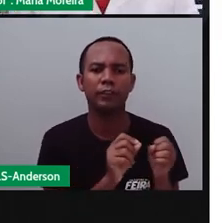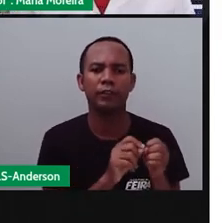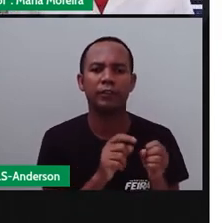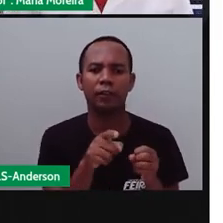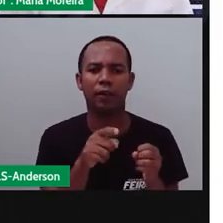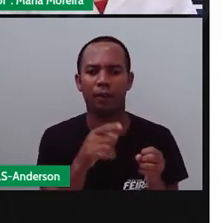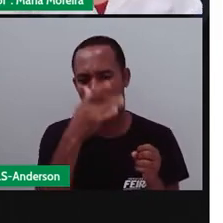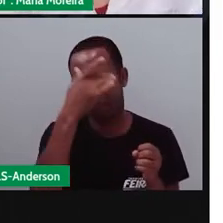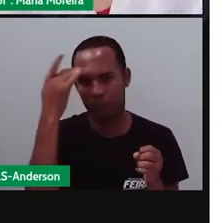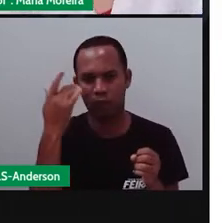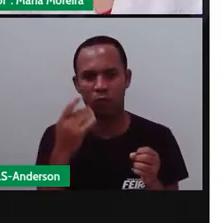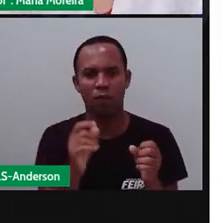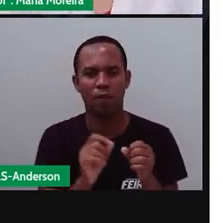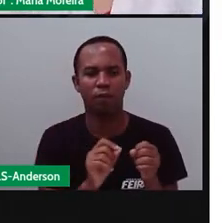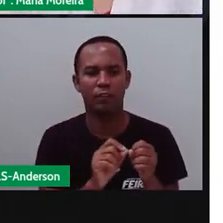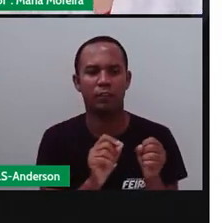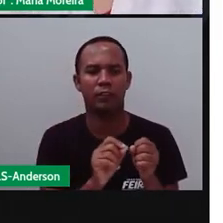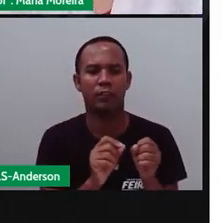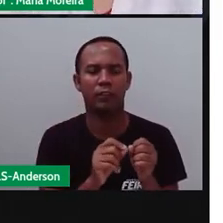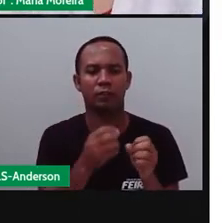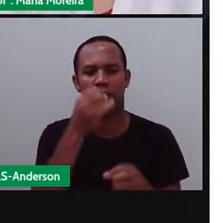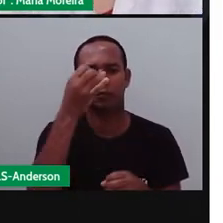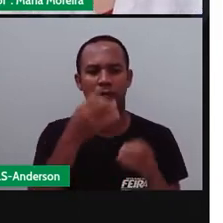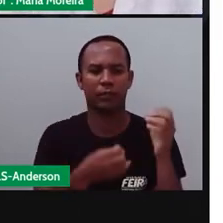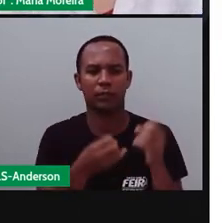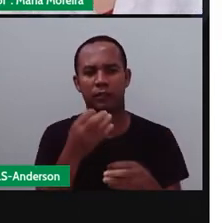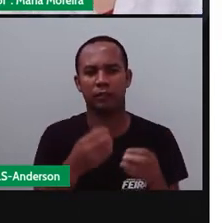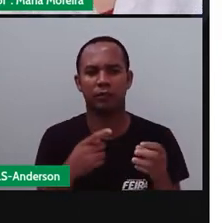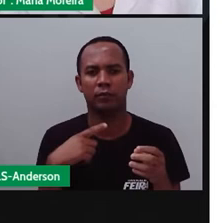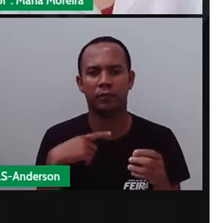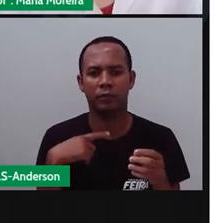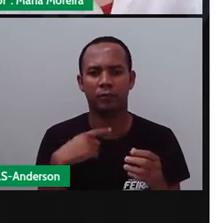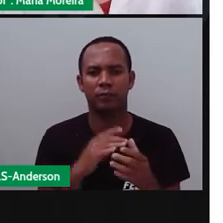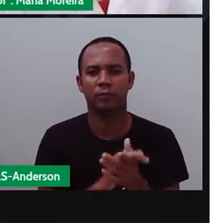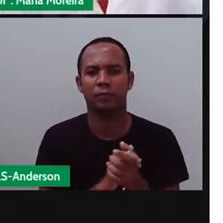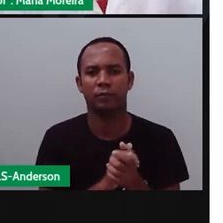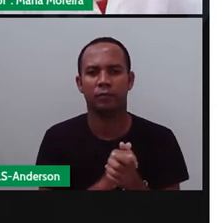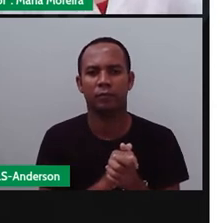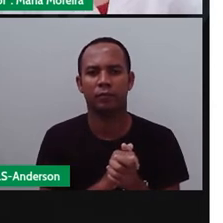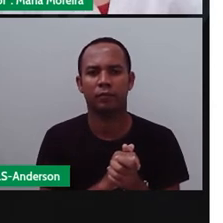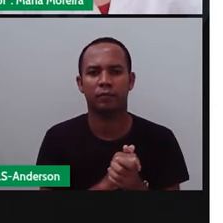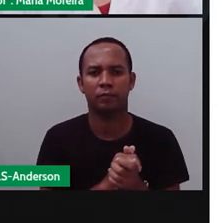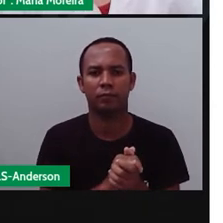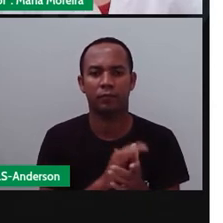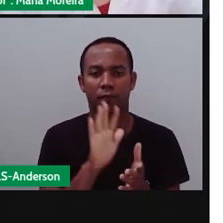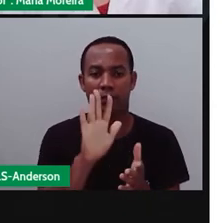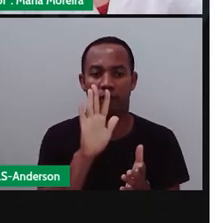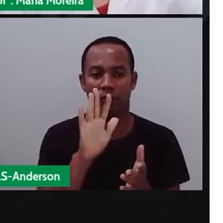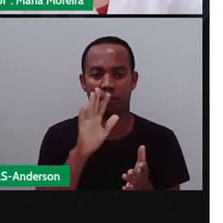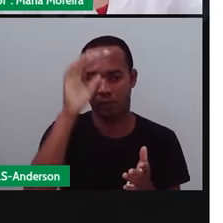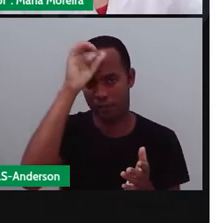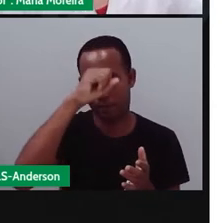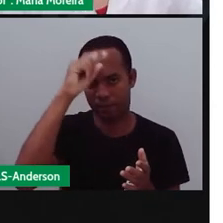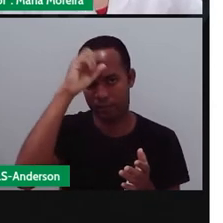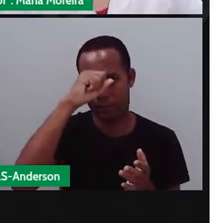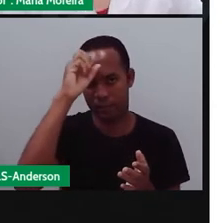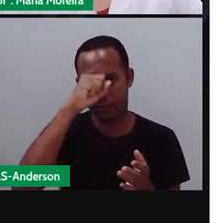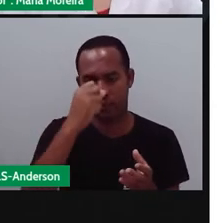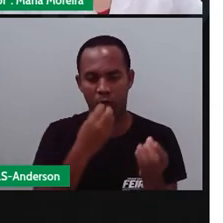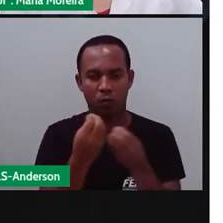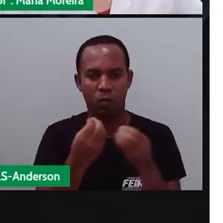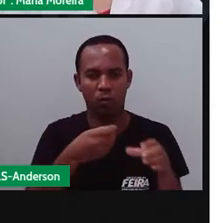pessoa fazendo a explicação. Vamos aprender um pouco mais